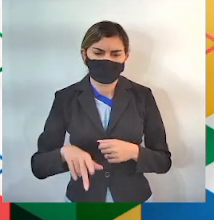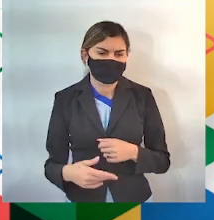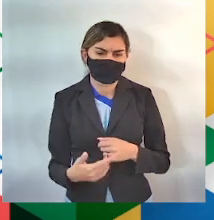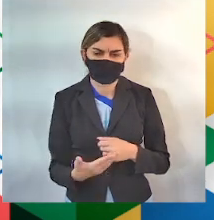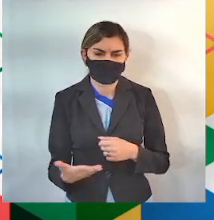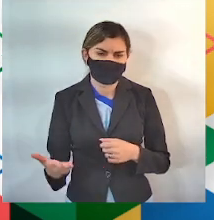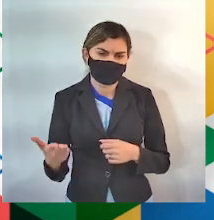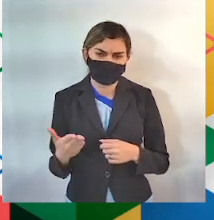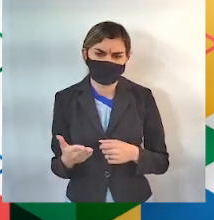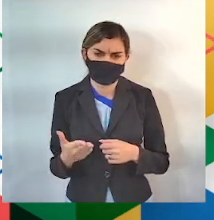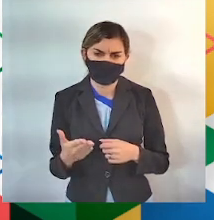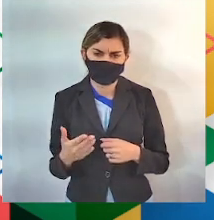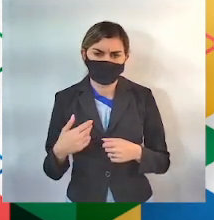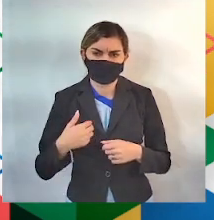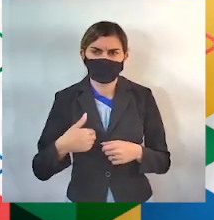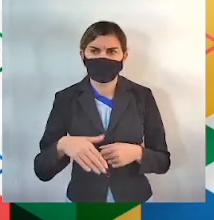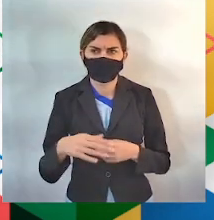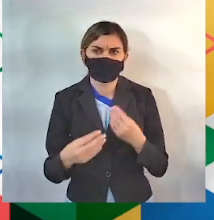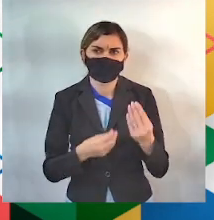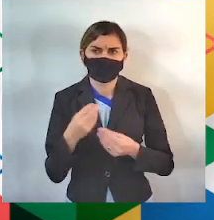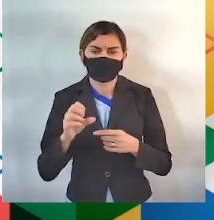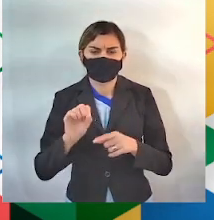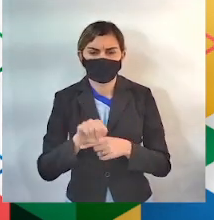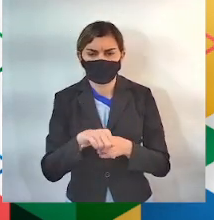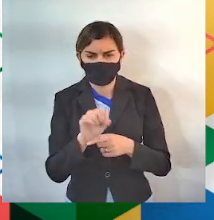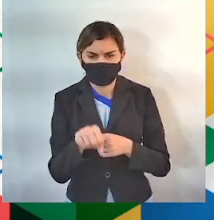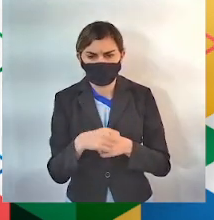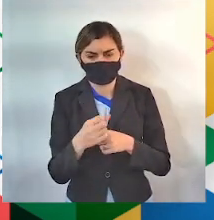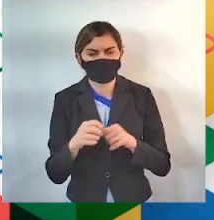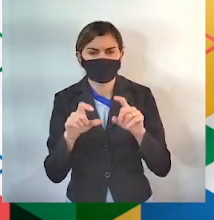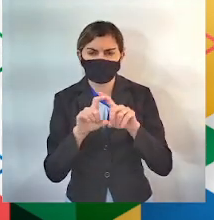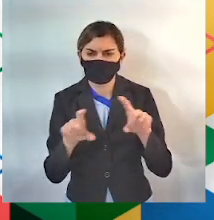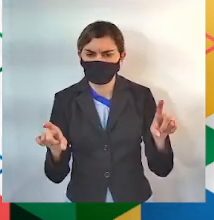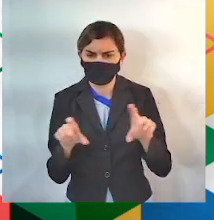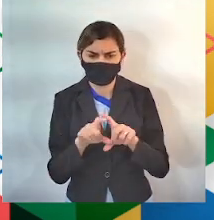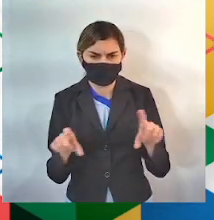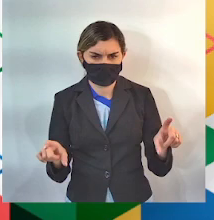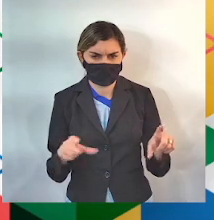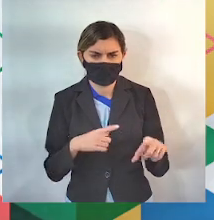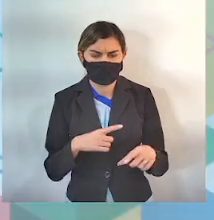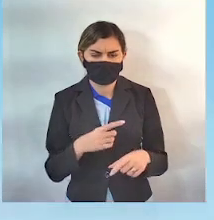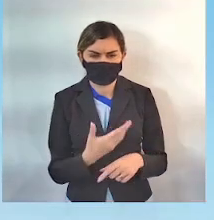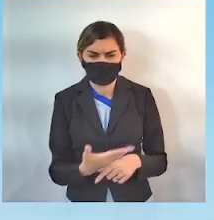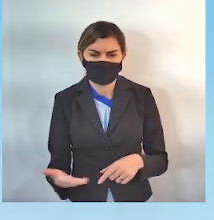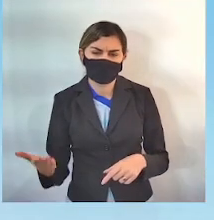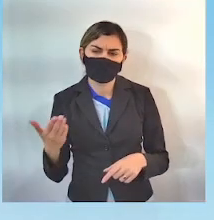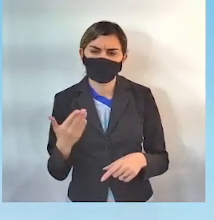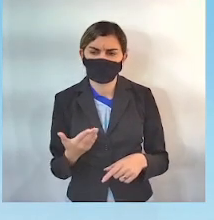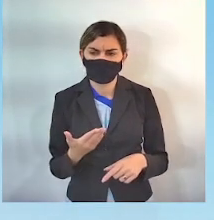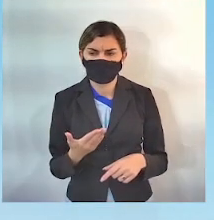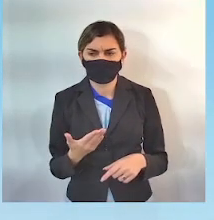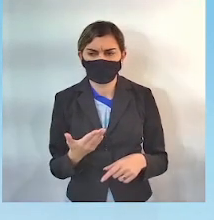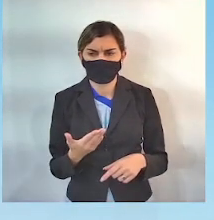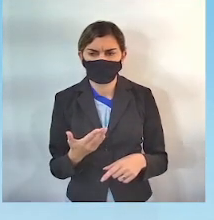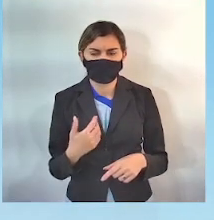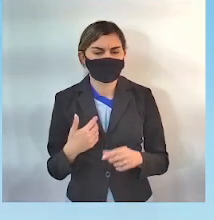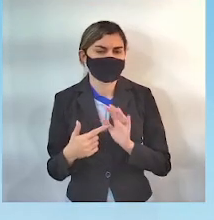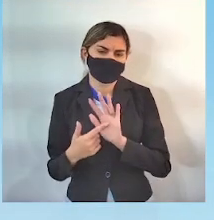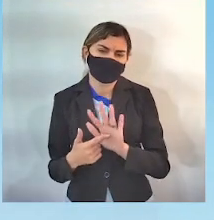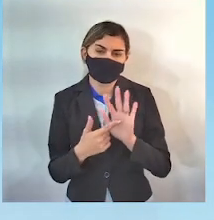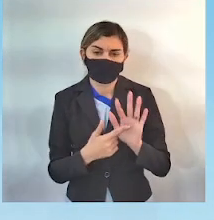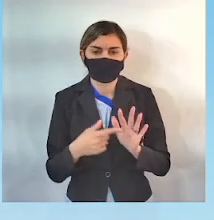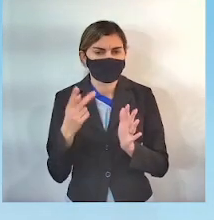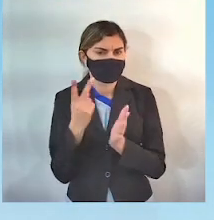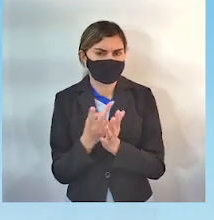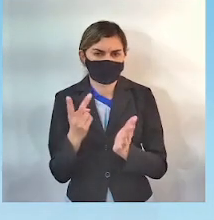ali vir como sujeito nas orações, certo? Eles vão ali aparecer